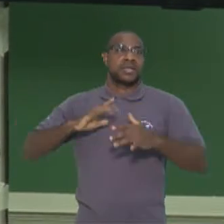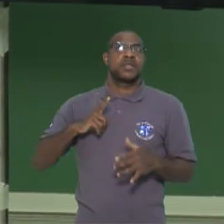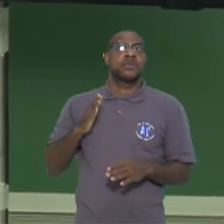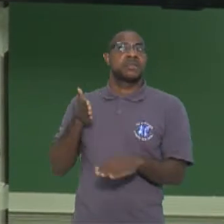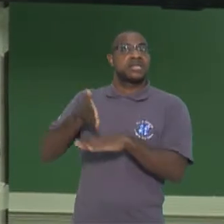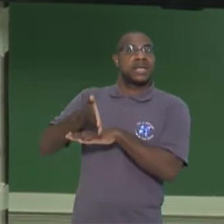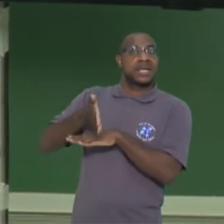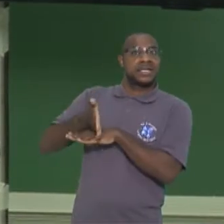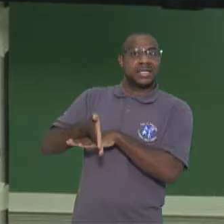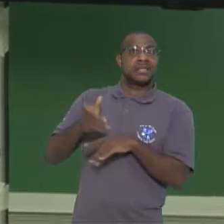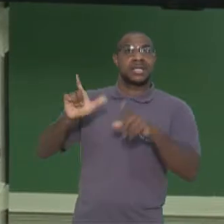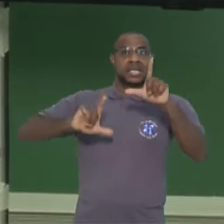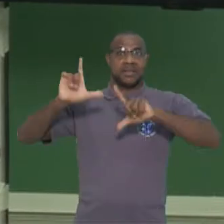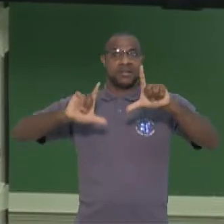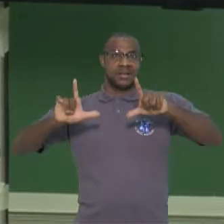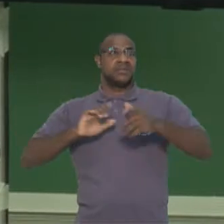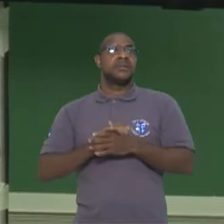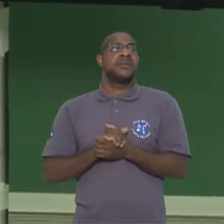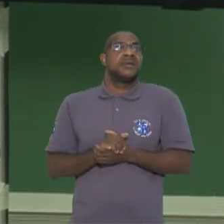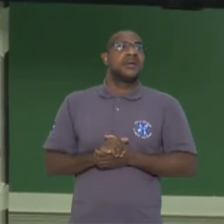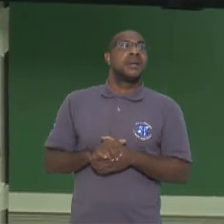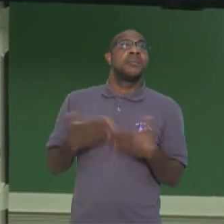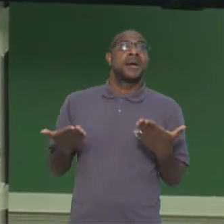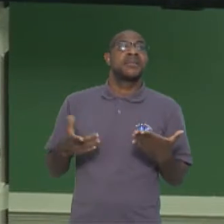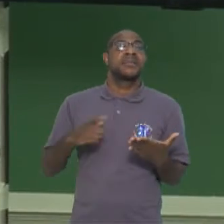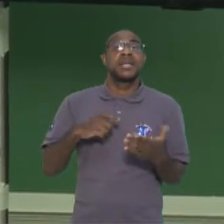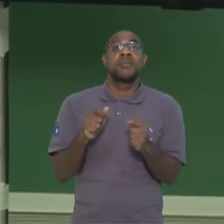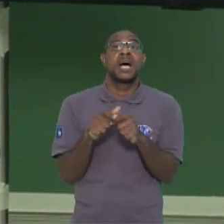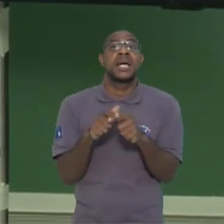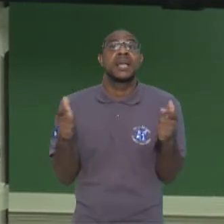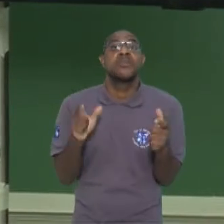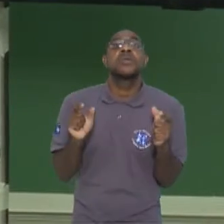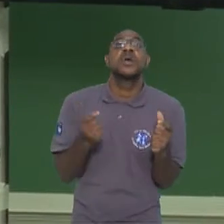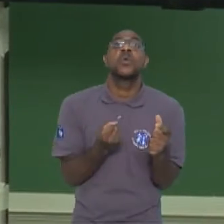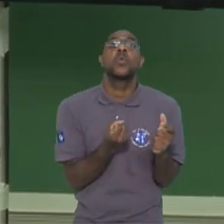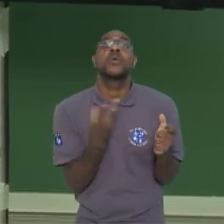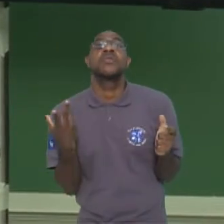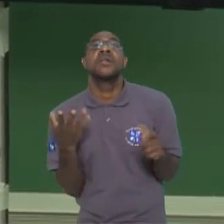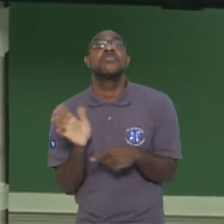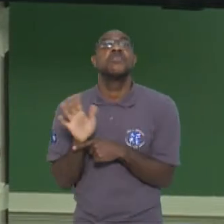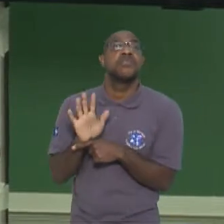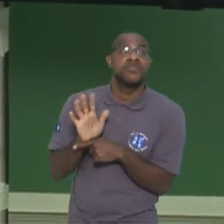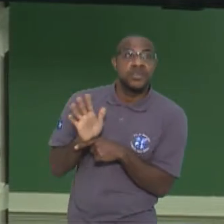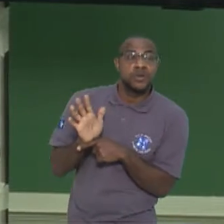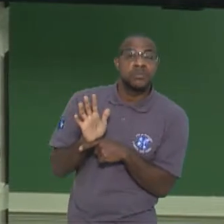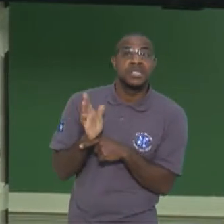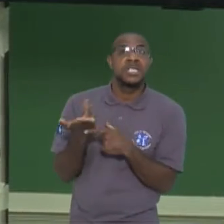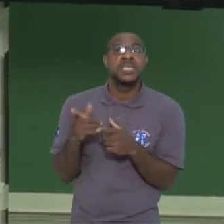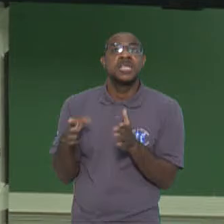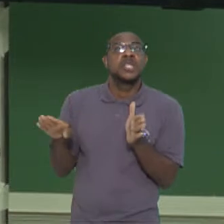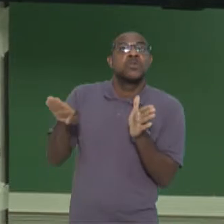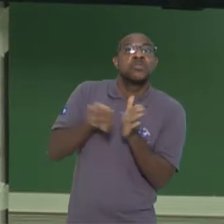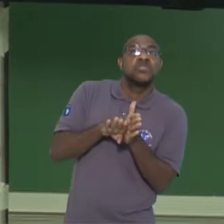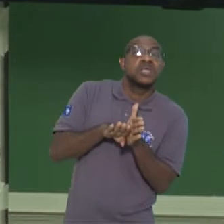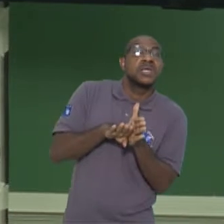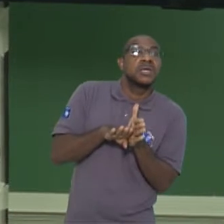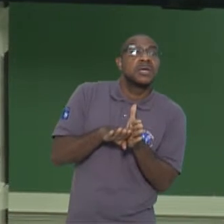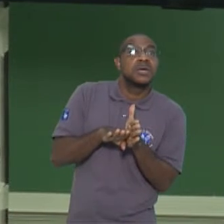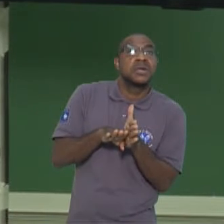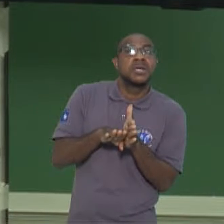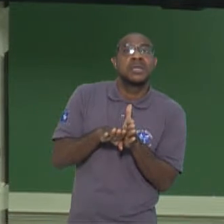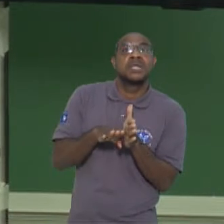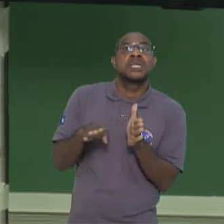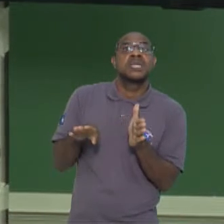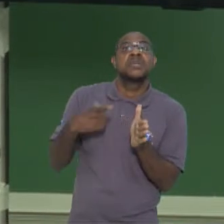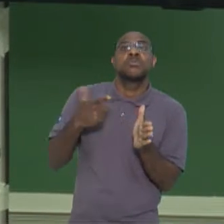geralmente também são esses filmes mais comerciais, mas tem uma grande quantidade de filmes que não chegam aos